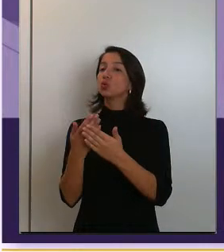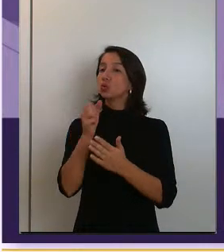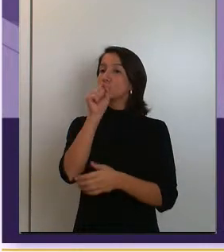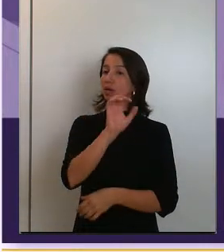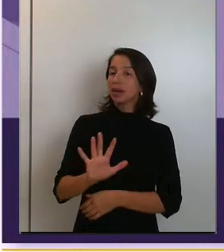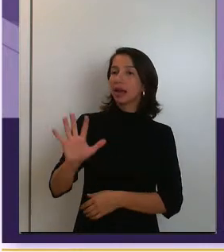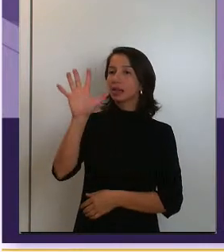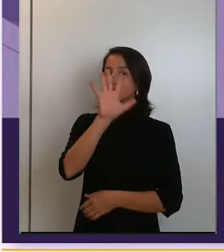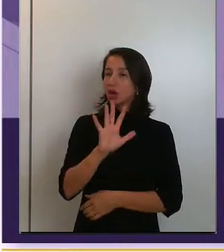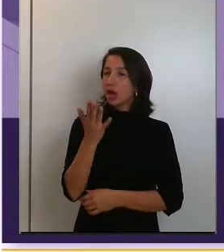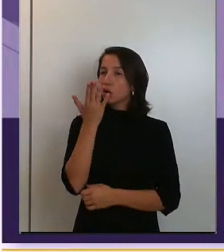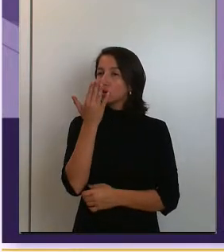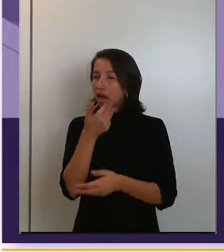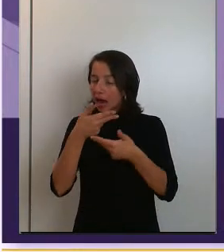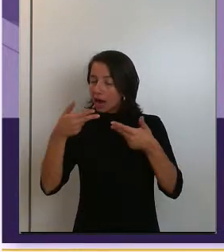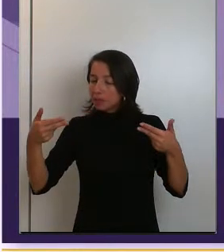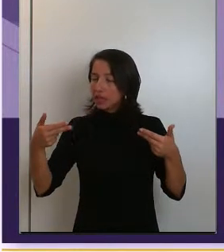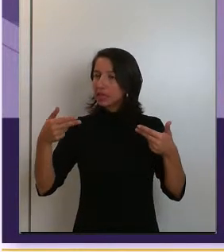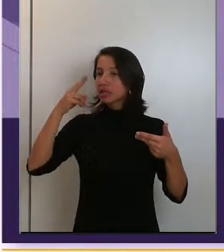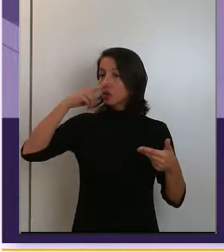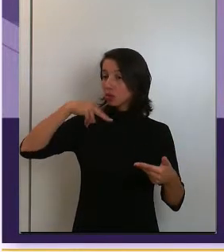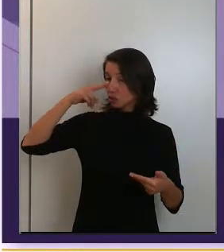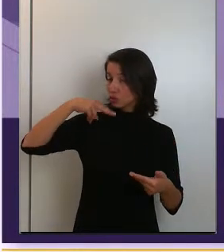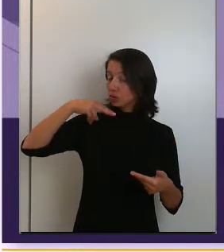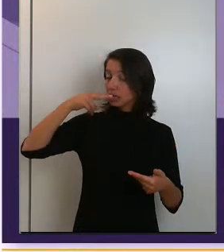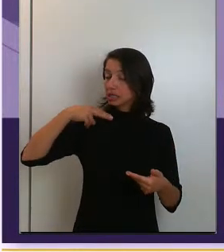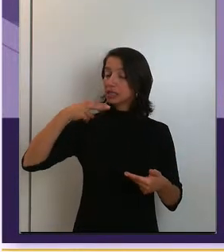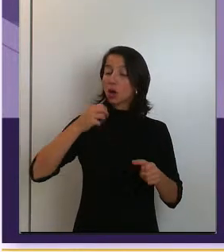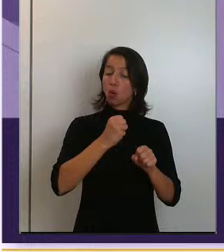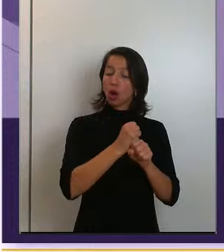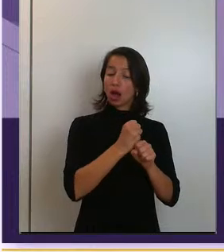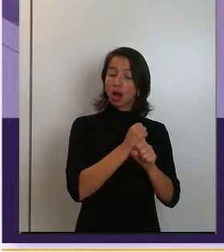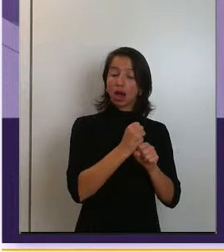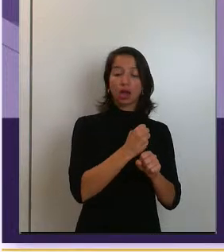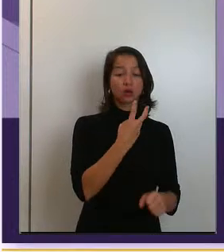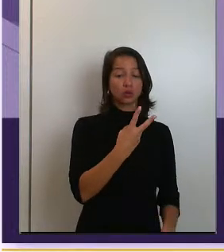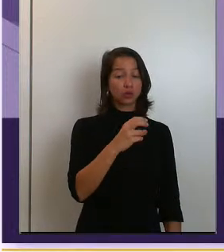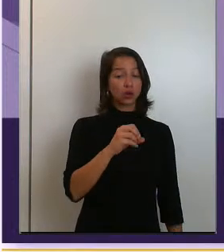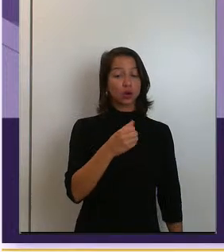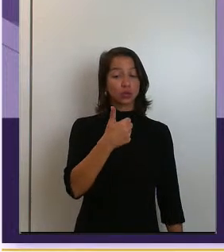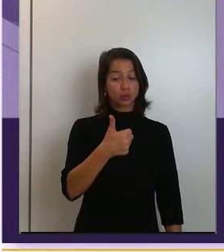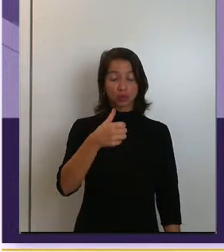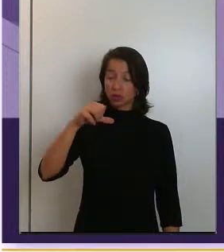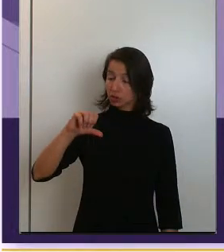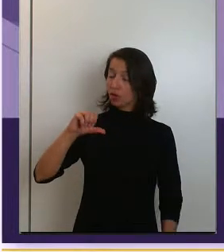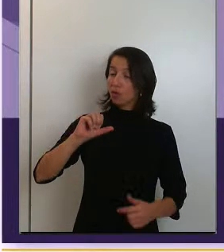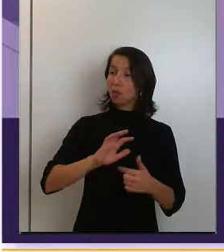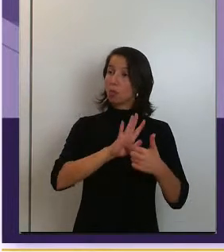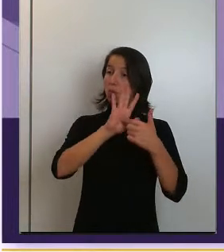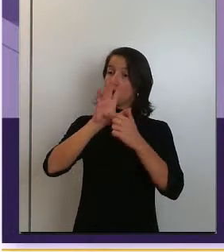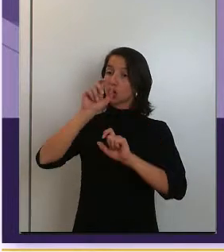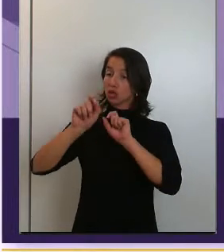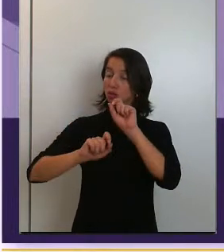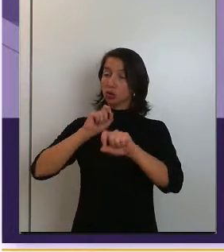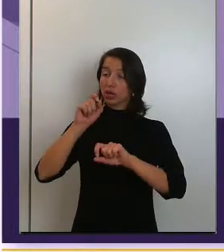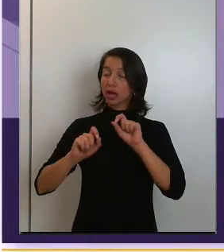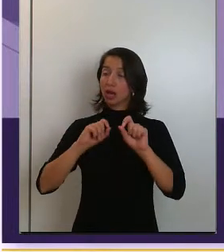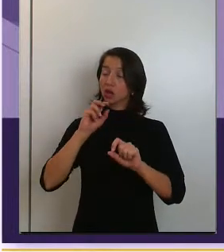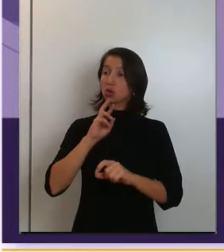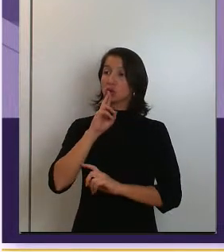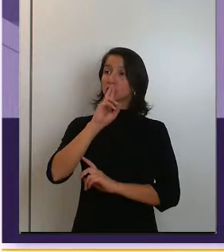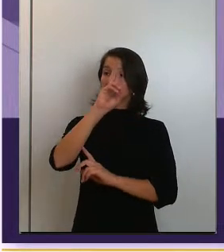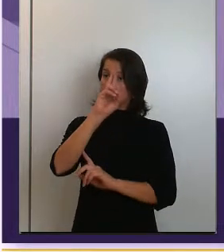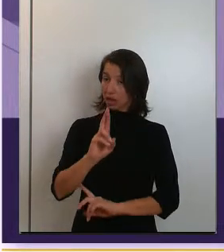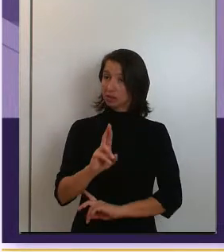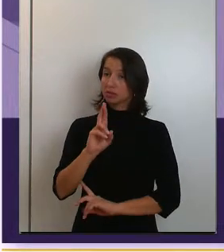em 2019, ele traz, então, esses resultados sobre... E eu fui um dos coordenadores desse estudo, os